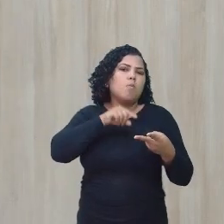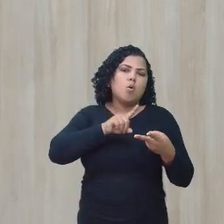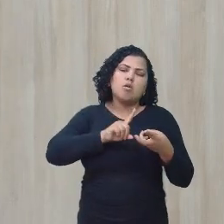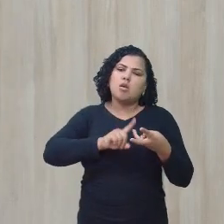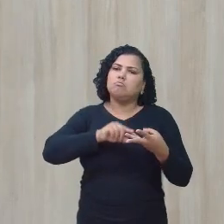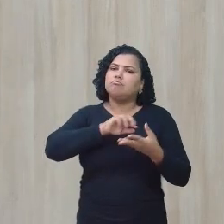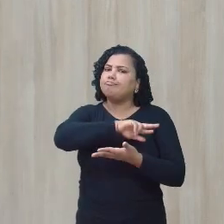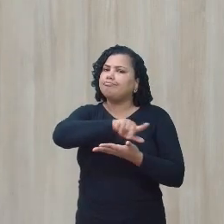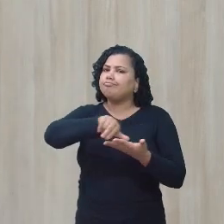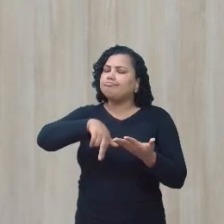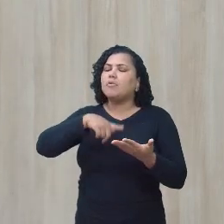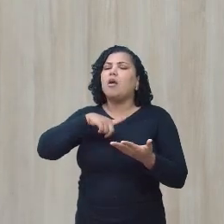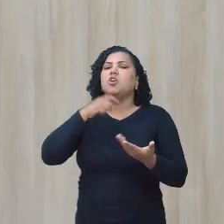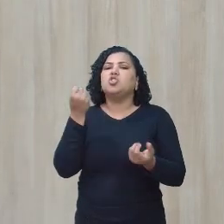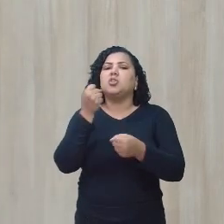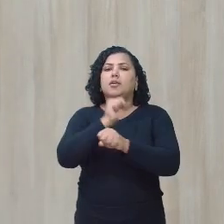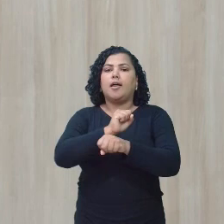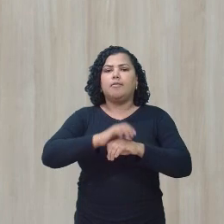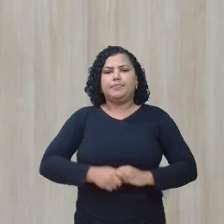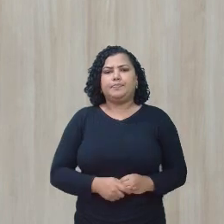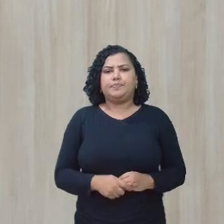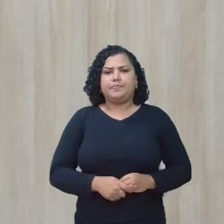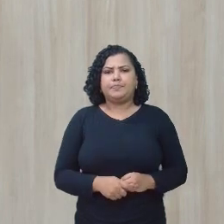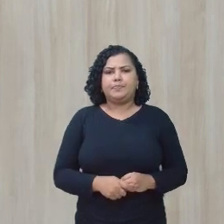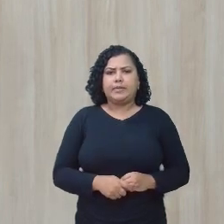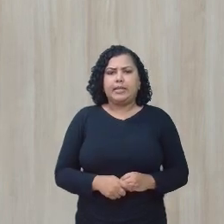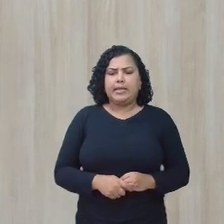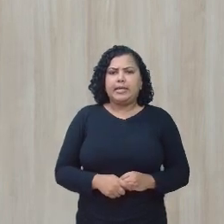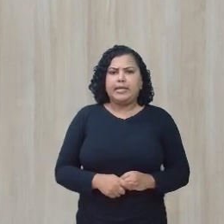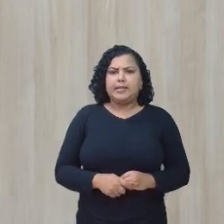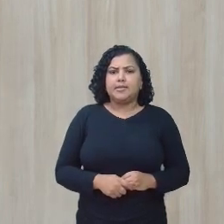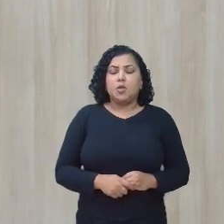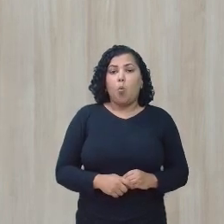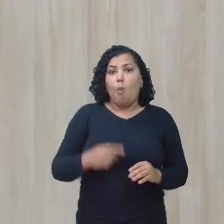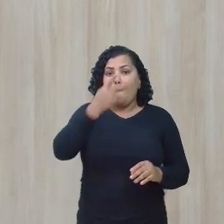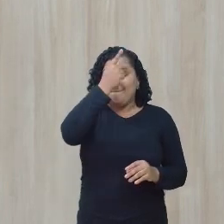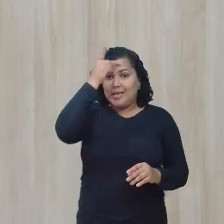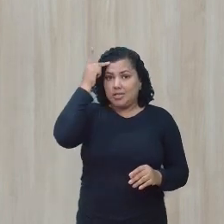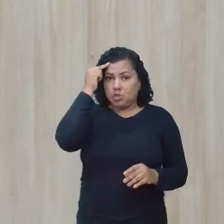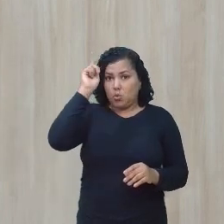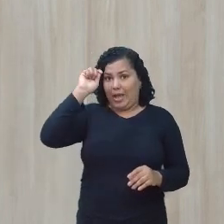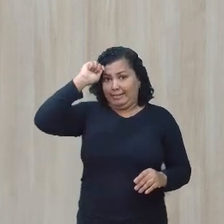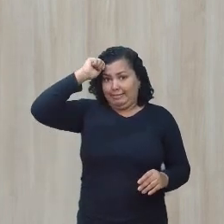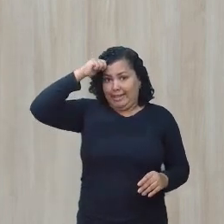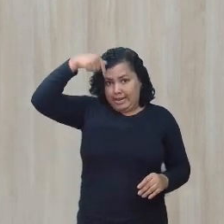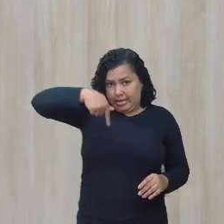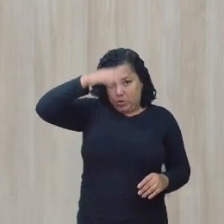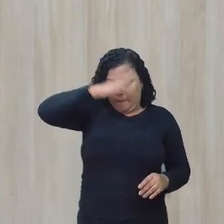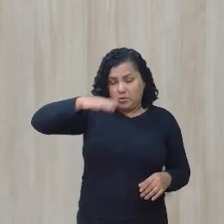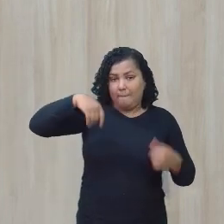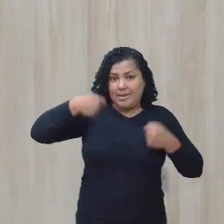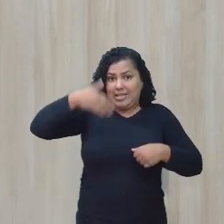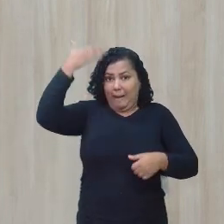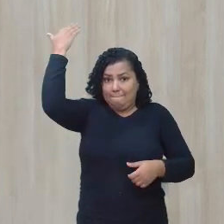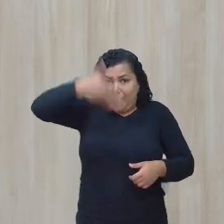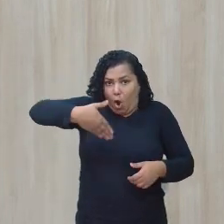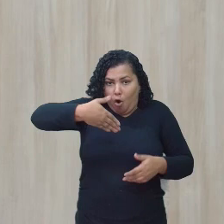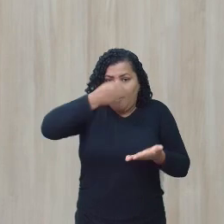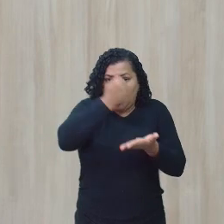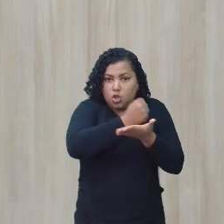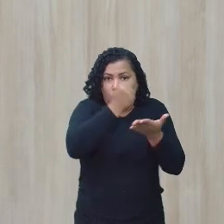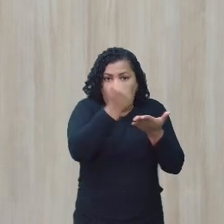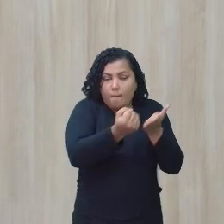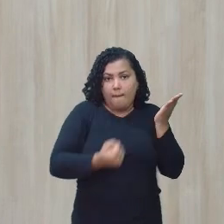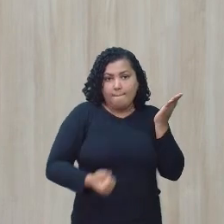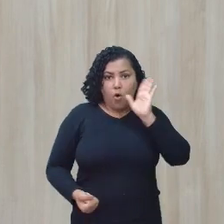foram os sujeitos escravizados. A ponto, inclusive, que alguém negro no Brasil ele precisava provar que ele não era escravo. Então, geralmente, se o sujeito